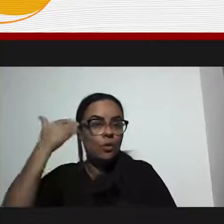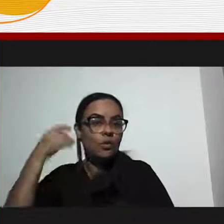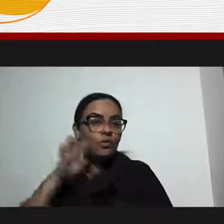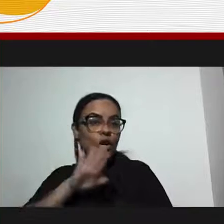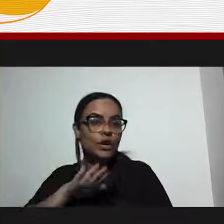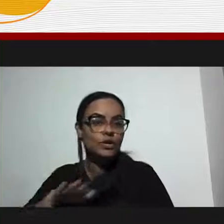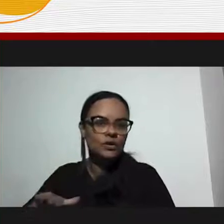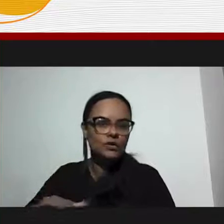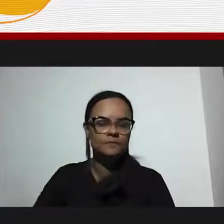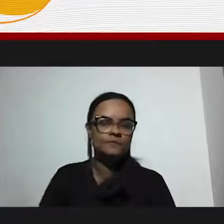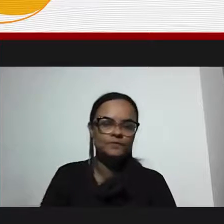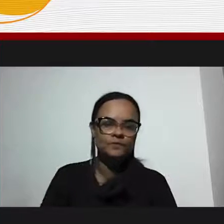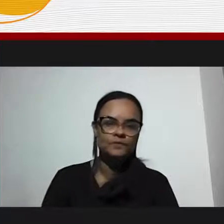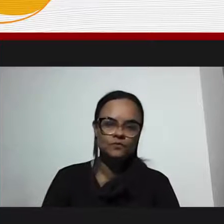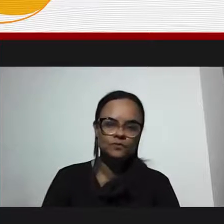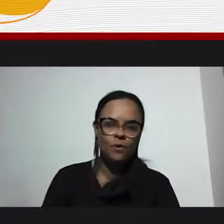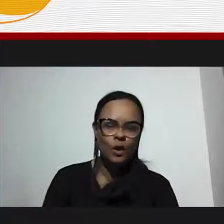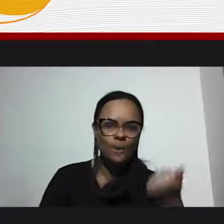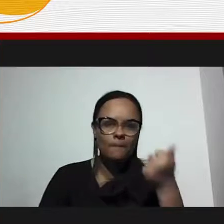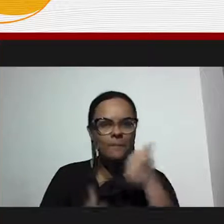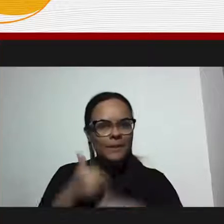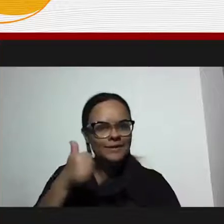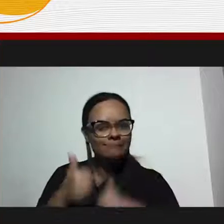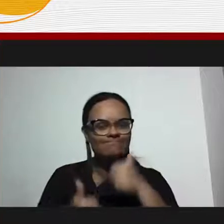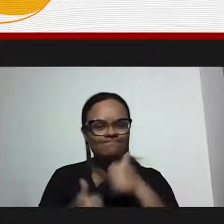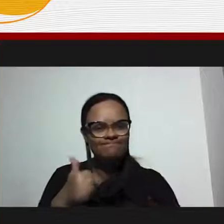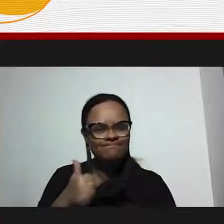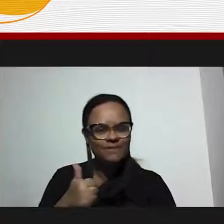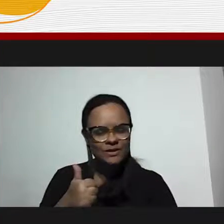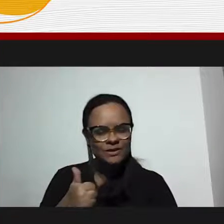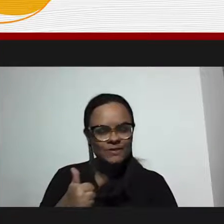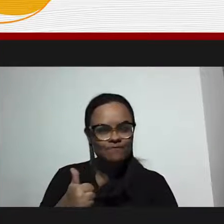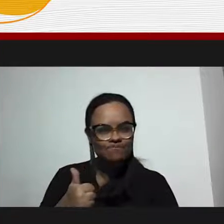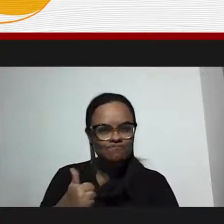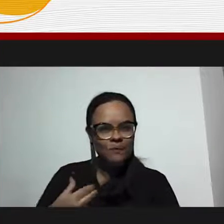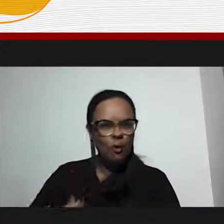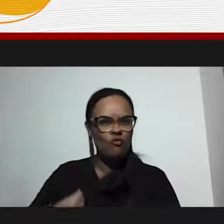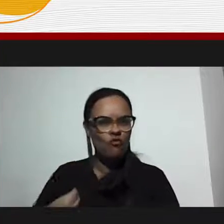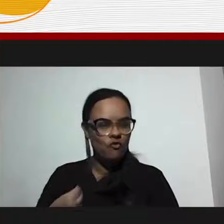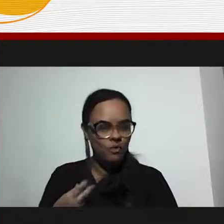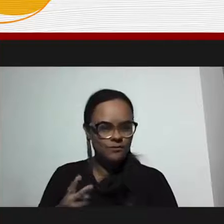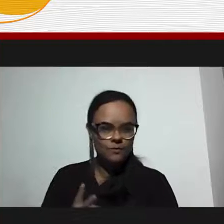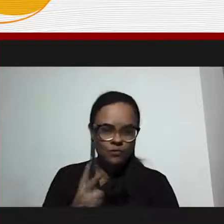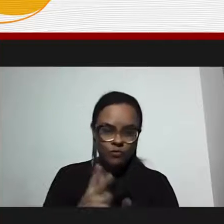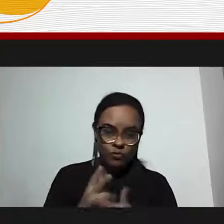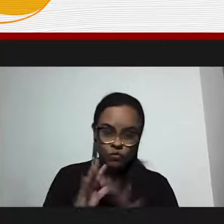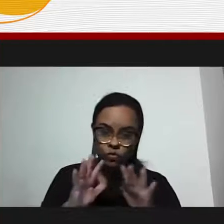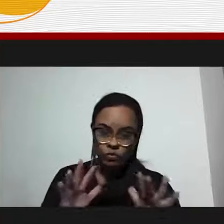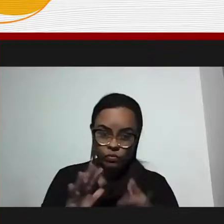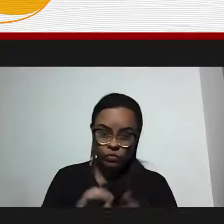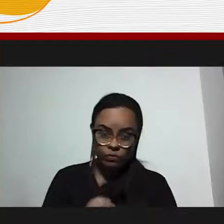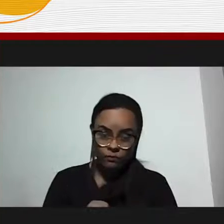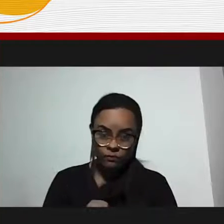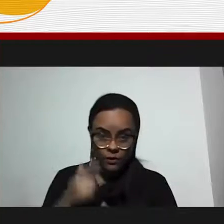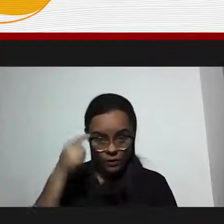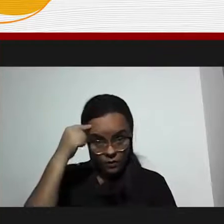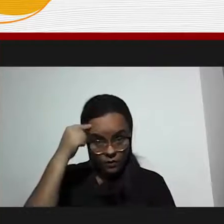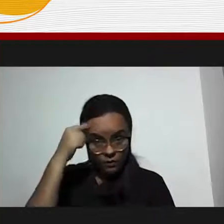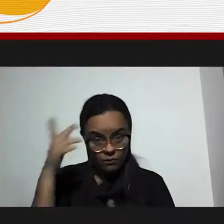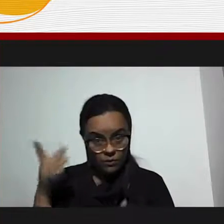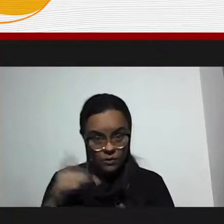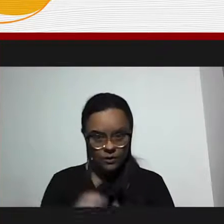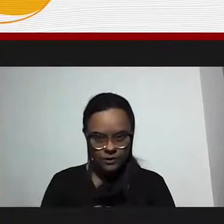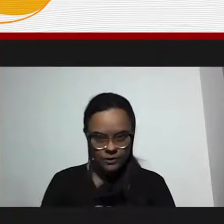né? E o esporte sempre esteve muito presente na minha vida. Mas, assim, eu acho,